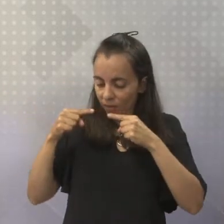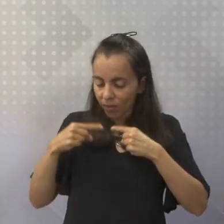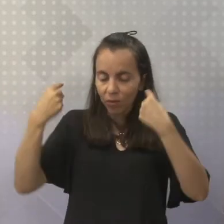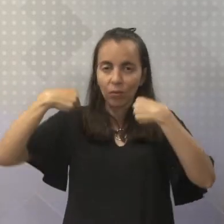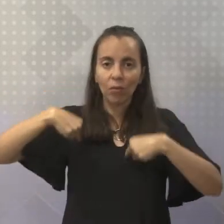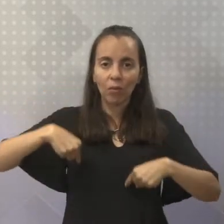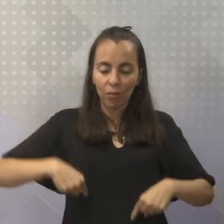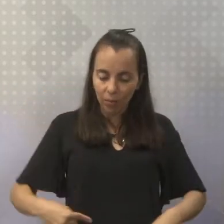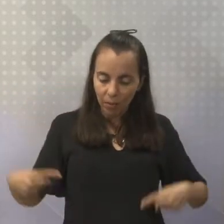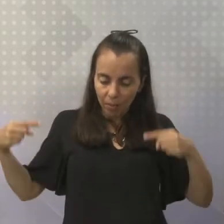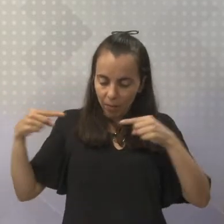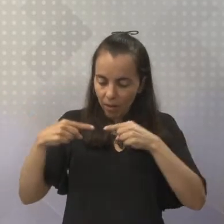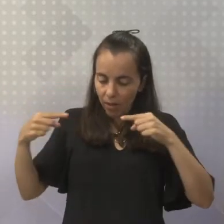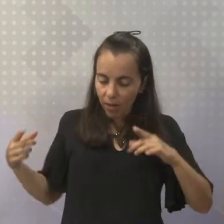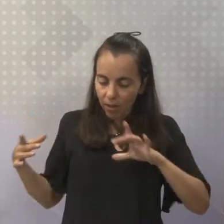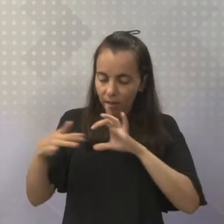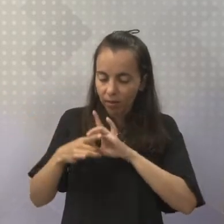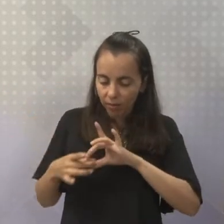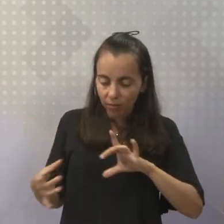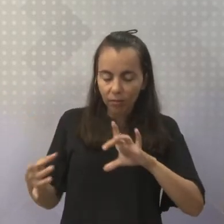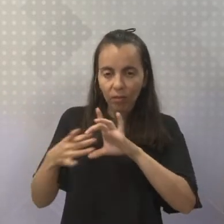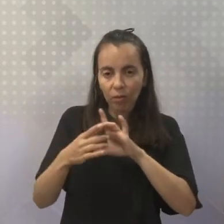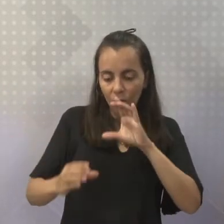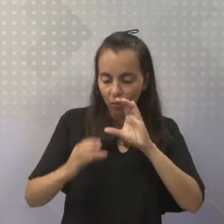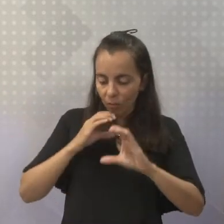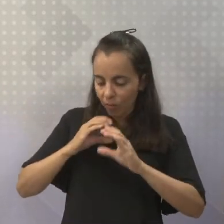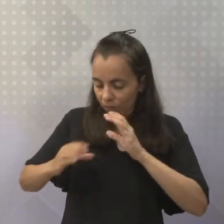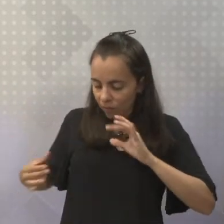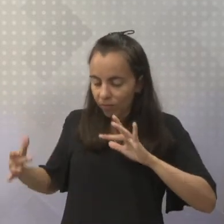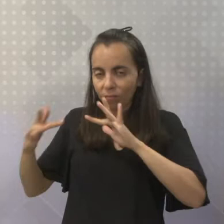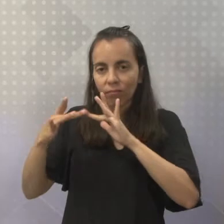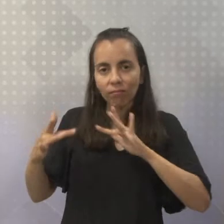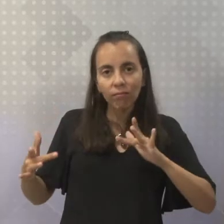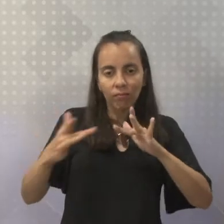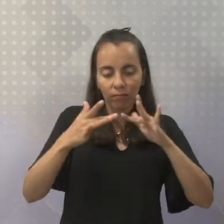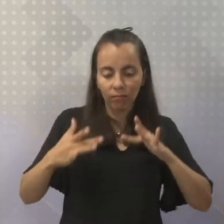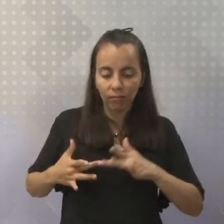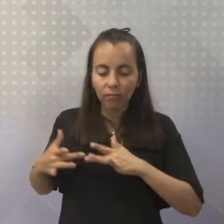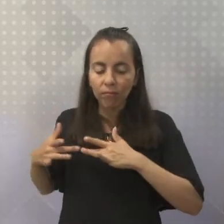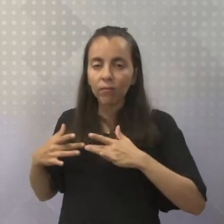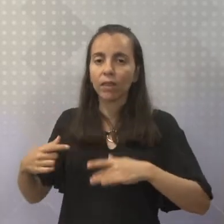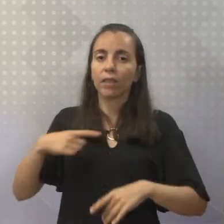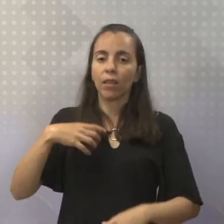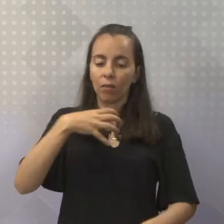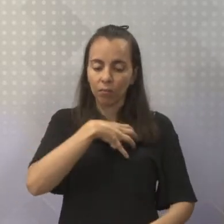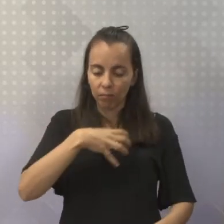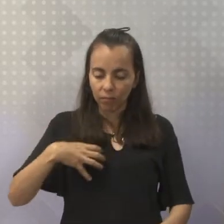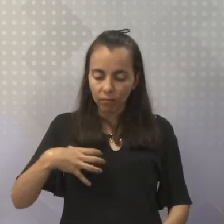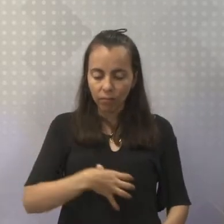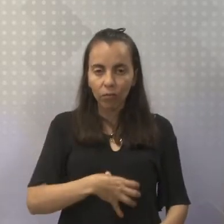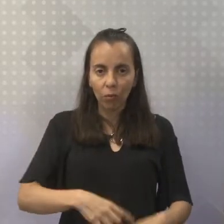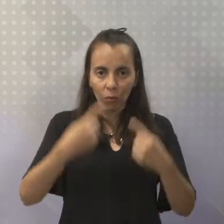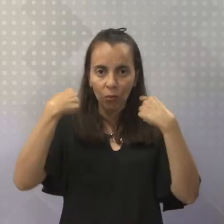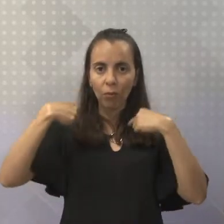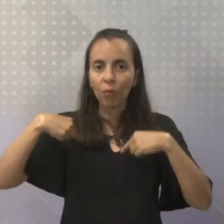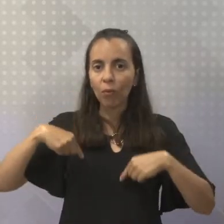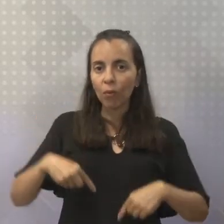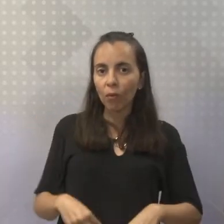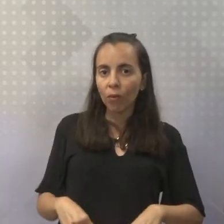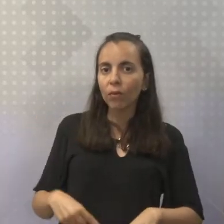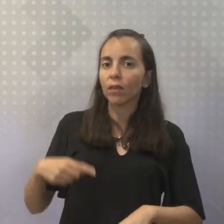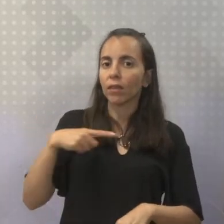organismo e é formado por um conjunto de órgãos do nosso corpo, né, do corpo humano, que possui a função de